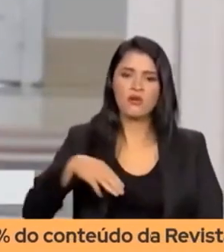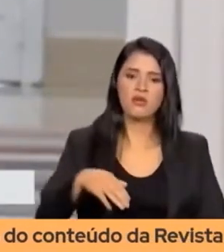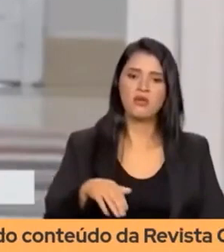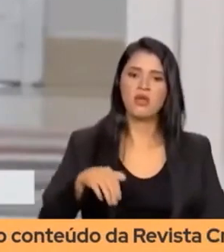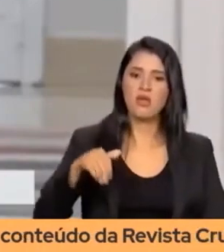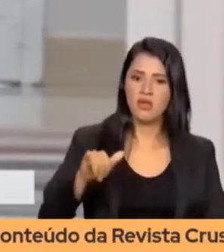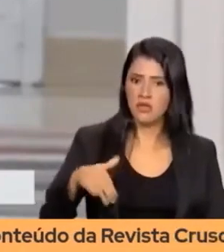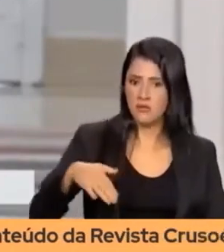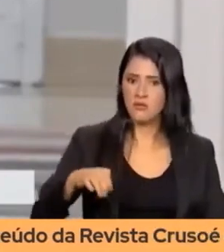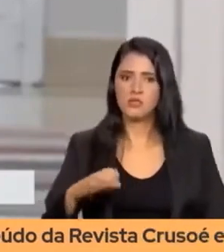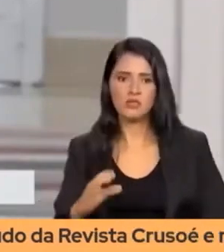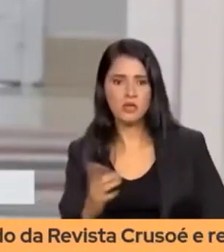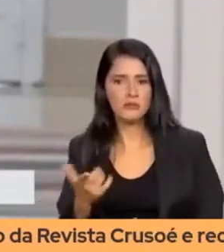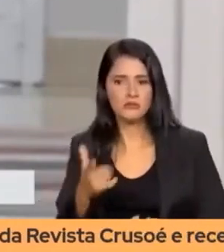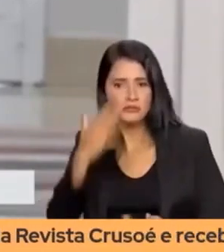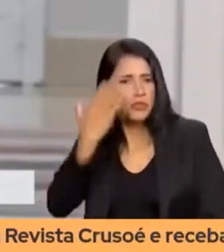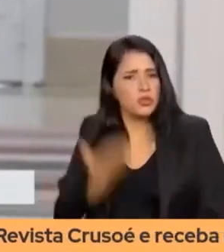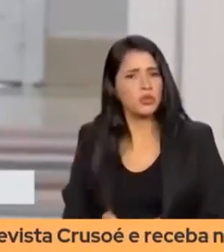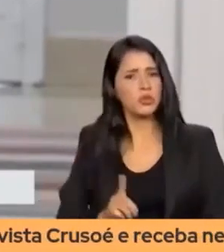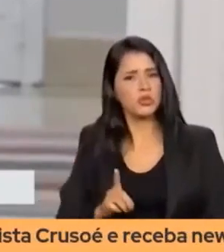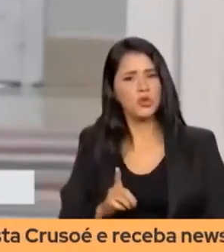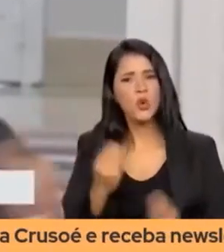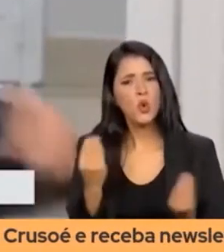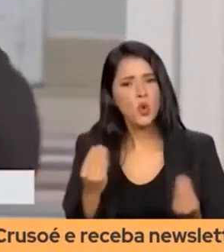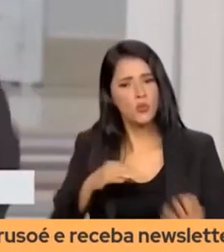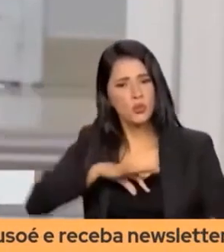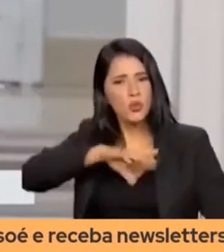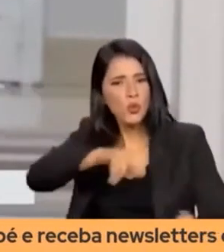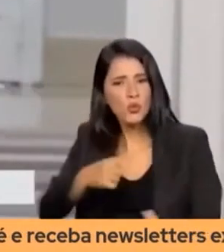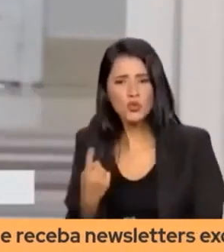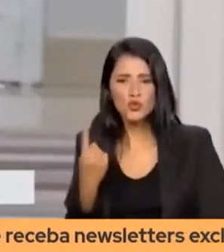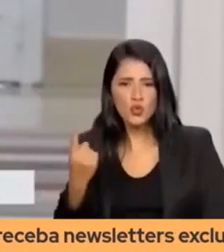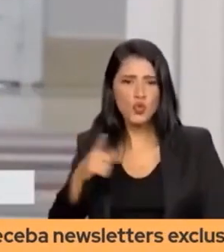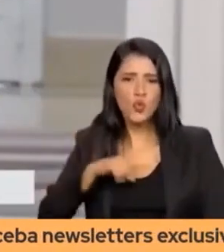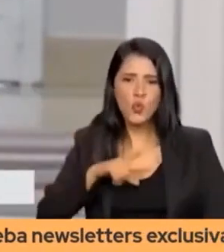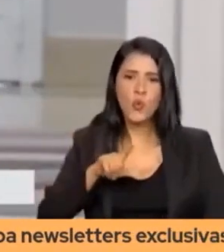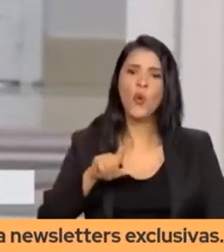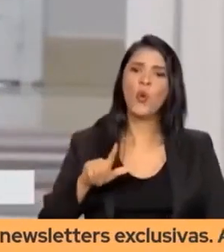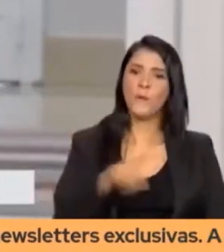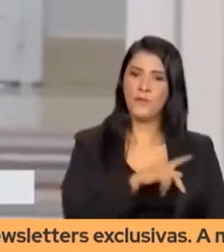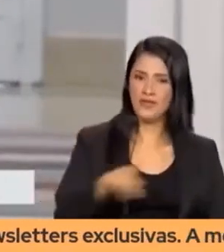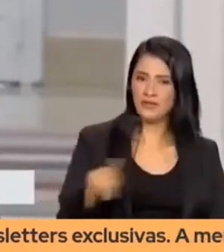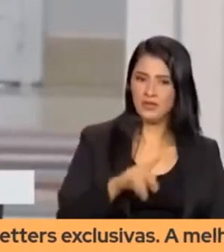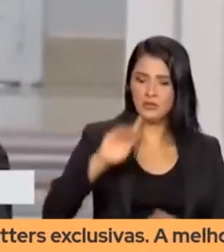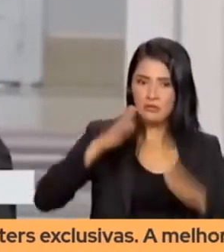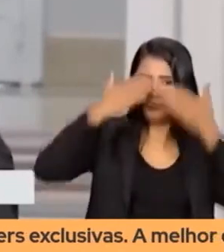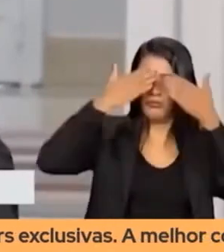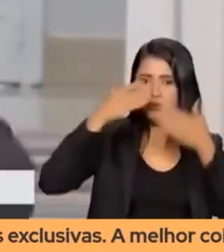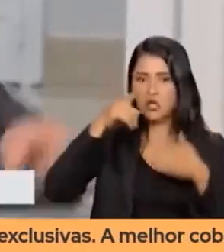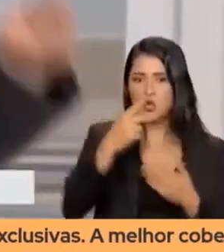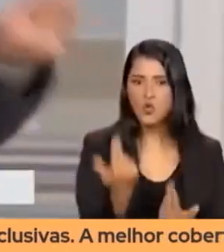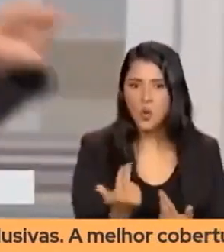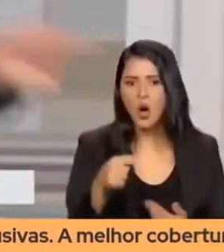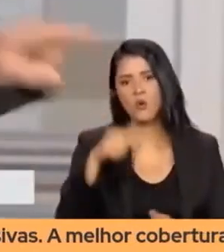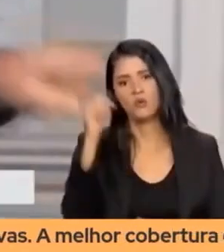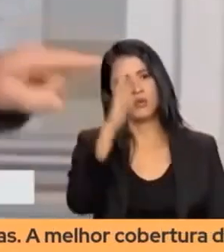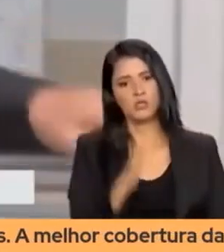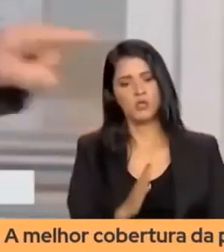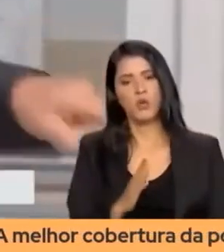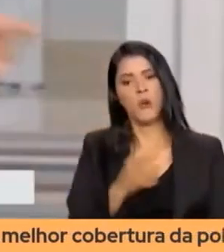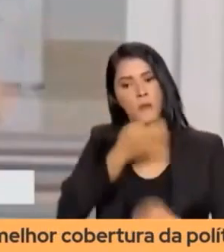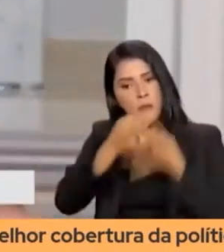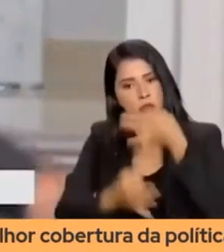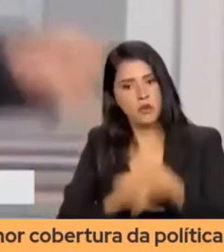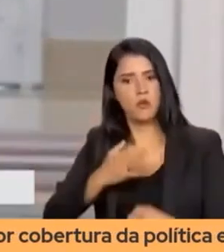acreditou. Eu acho que não teve no mundo um presidente negacionista como teve o presidente do Brasil, que, na minha opinião, é